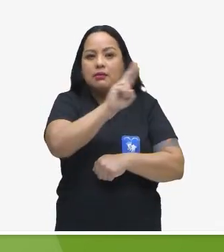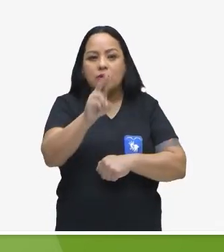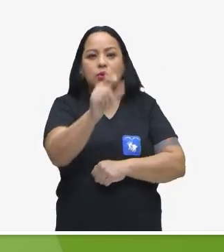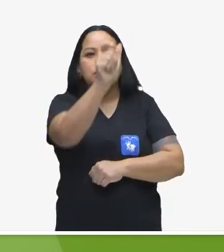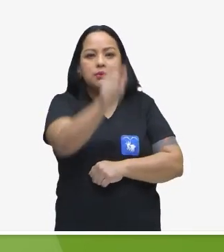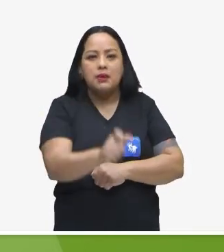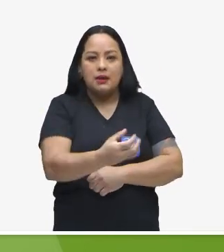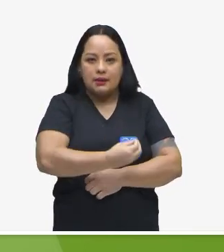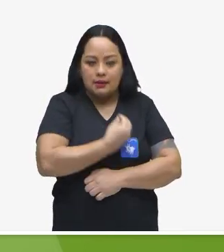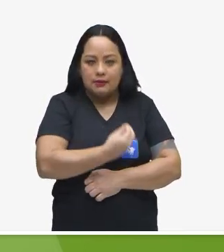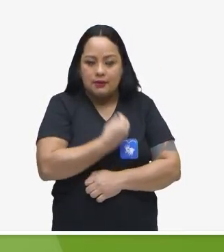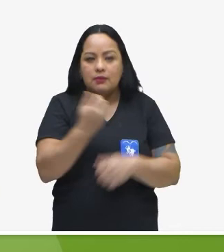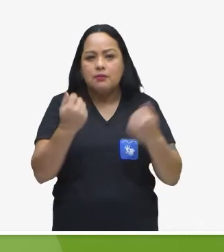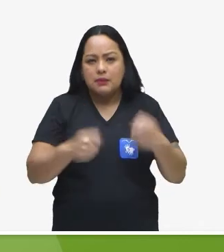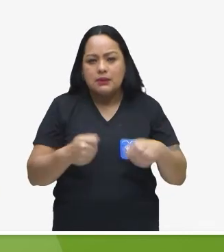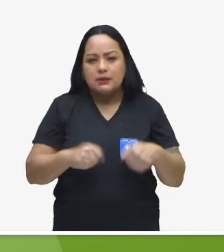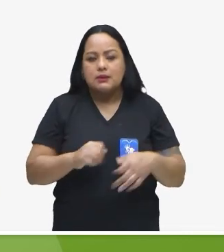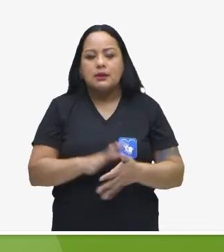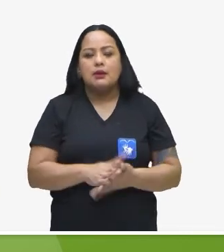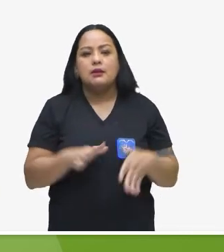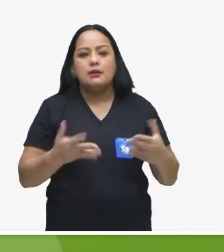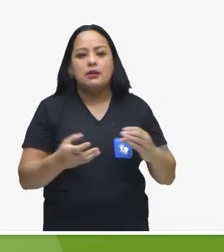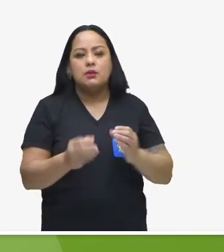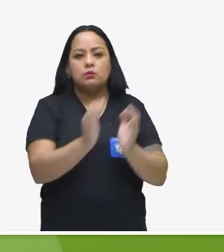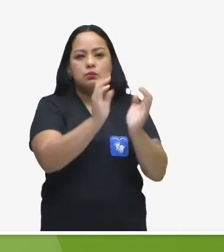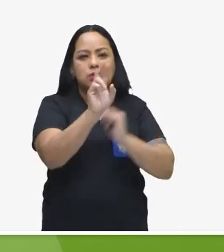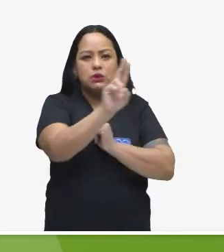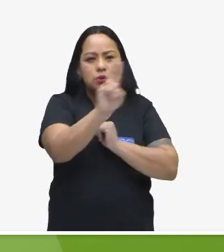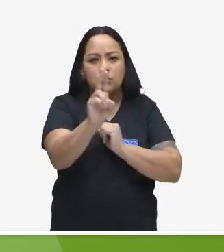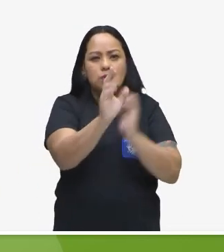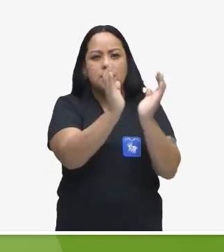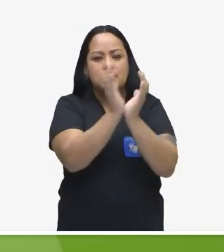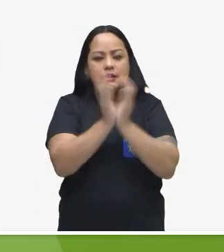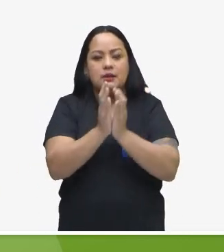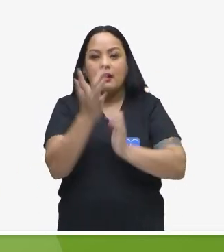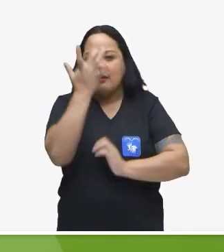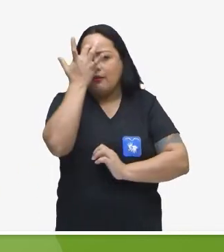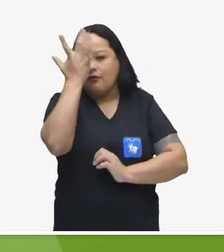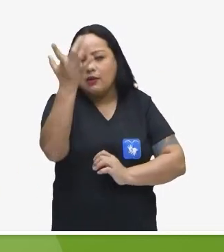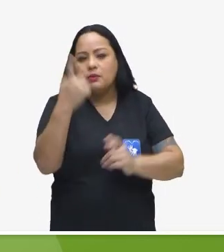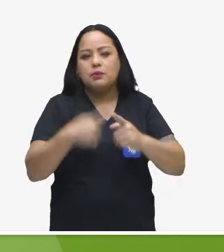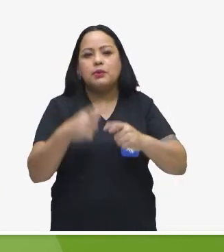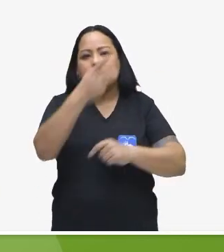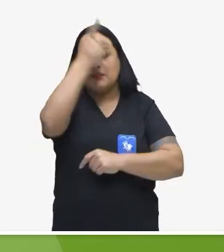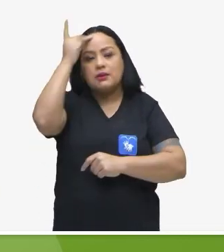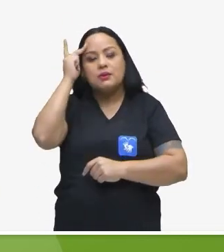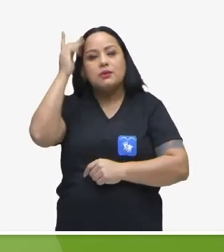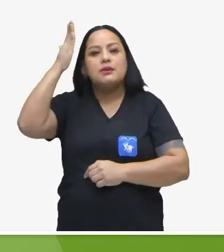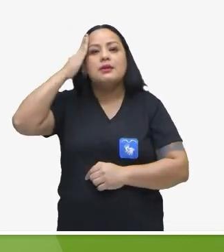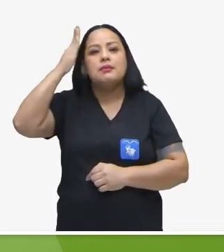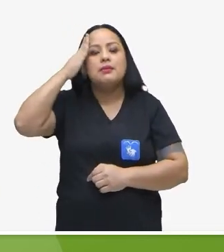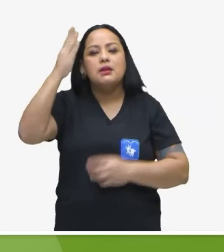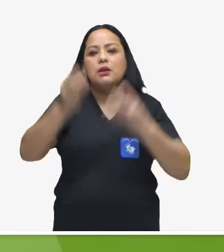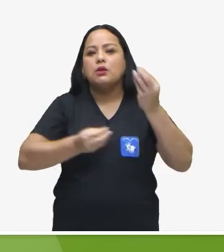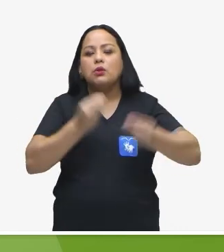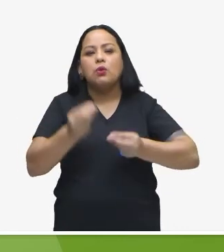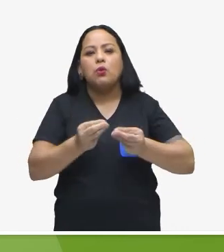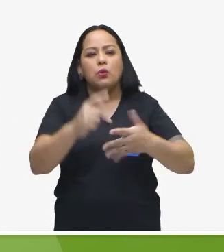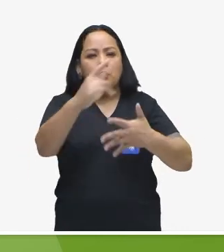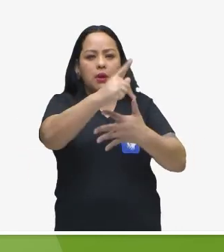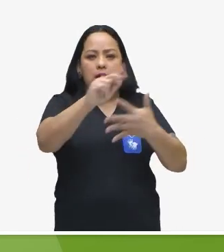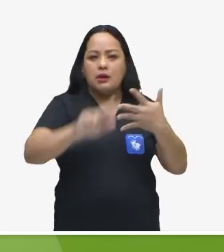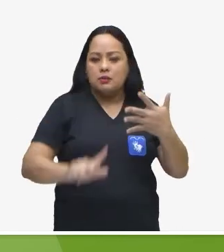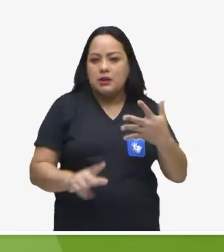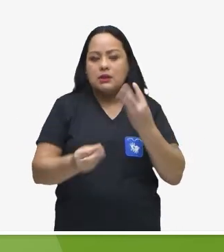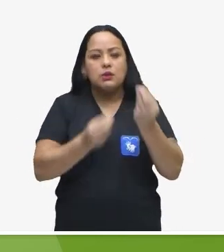Então, essa classificação facilitaria para que as pessoas soubessem, né, as espécies,